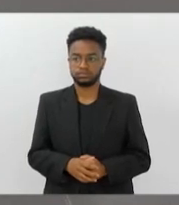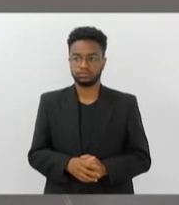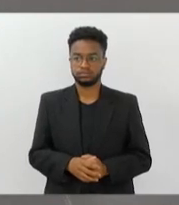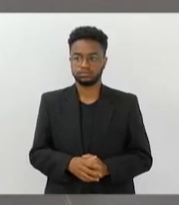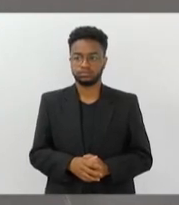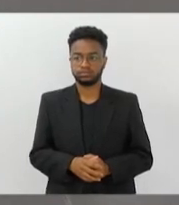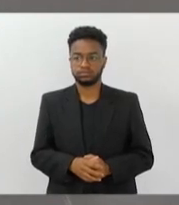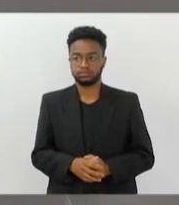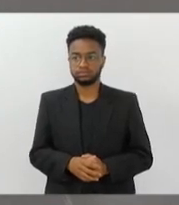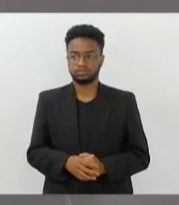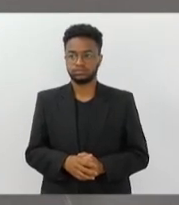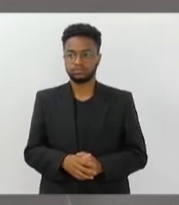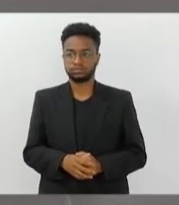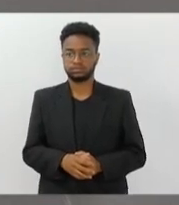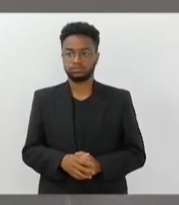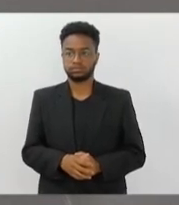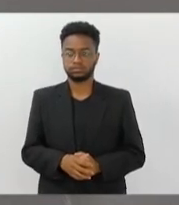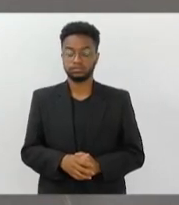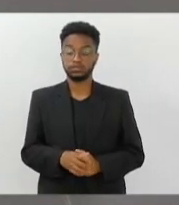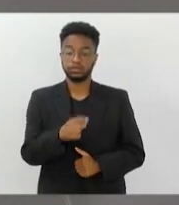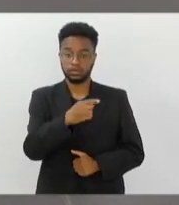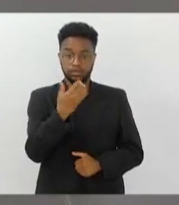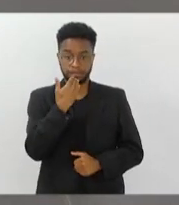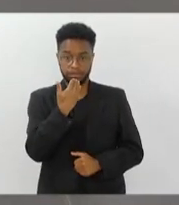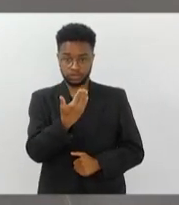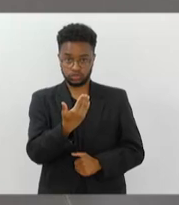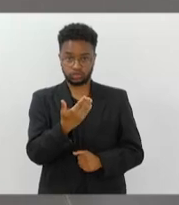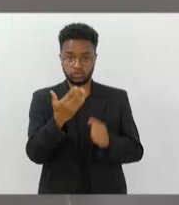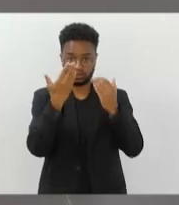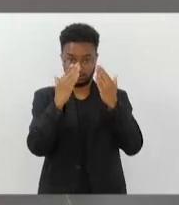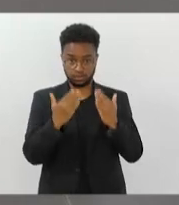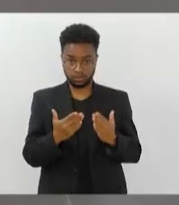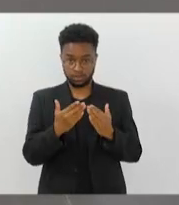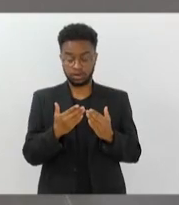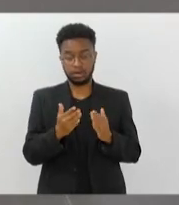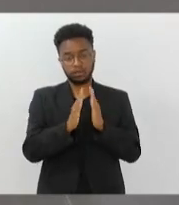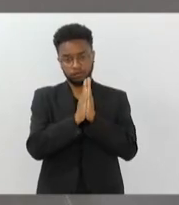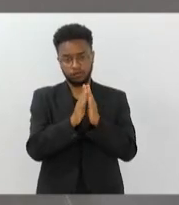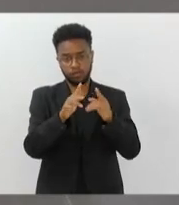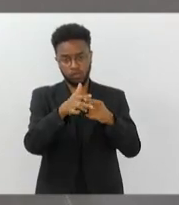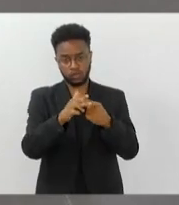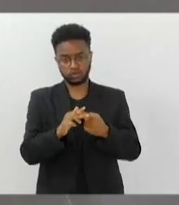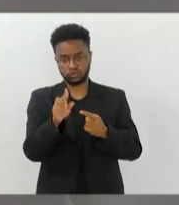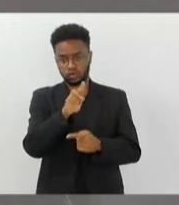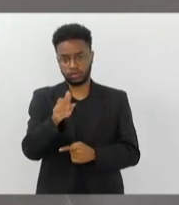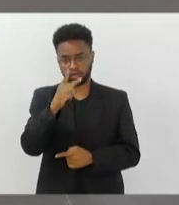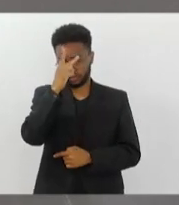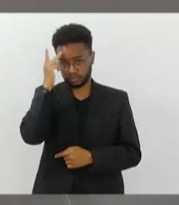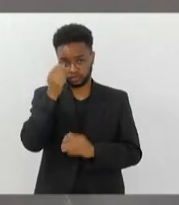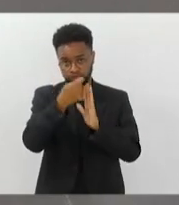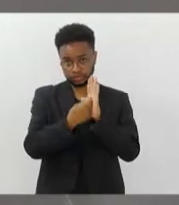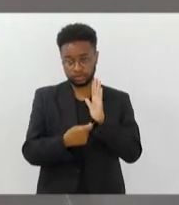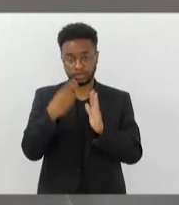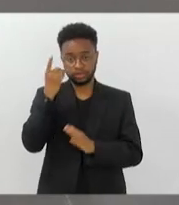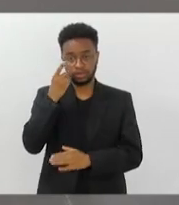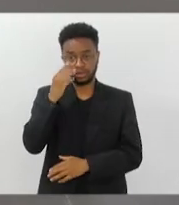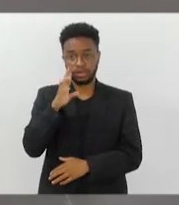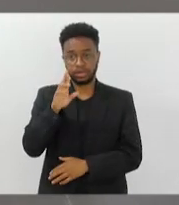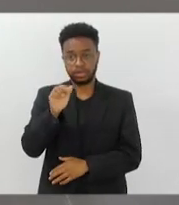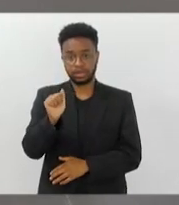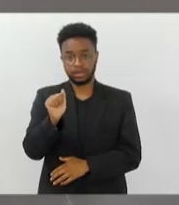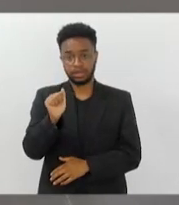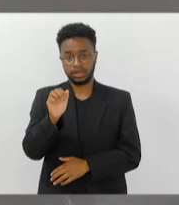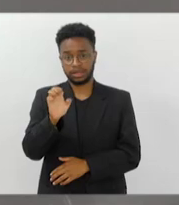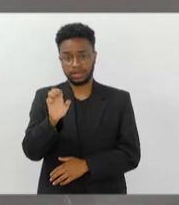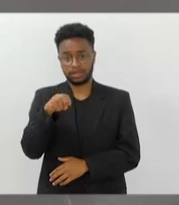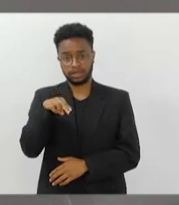E antes, quando o senhor, já que o senhor pediu vista, o senhor, por favor, corrija o nome do autor, deputada Renato Souza.